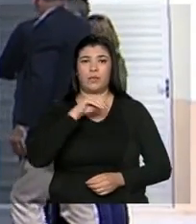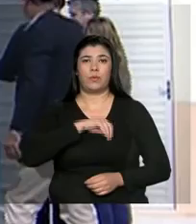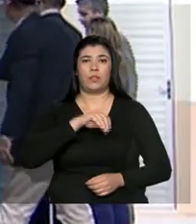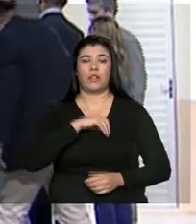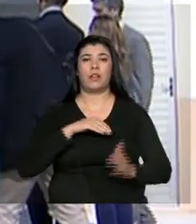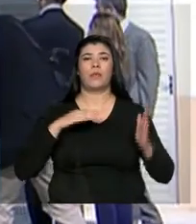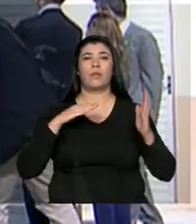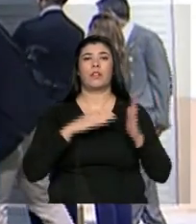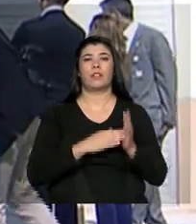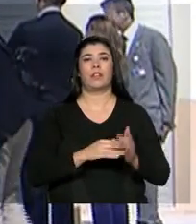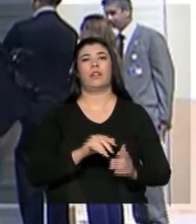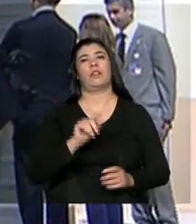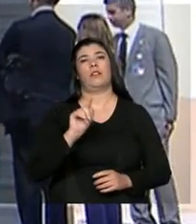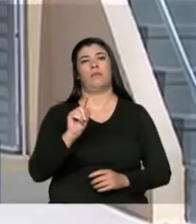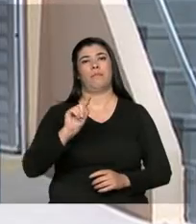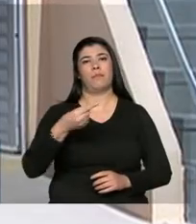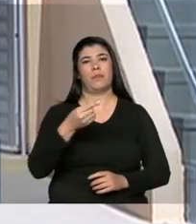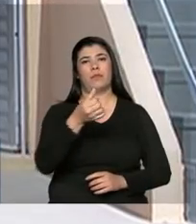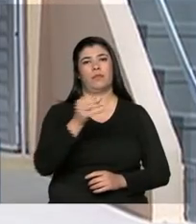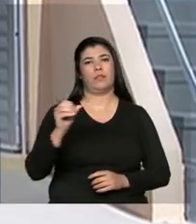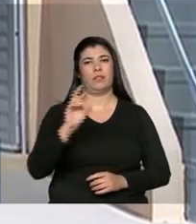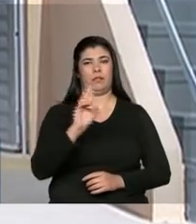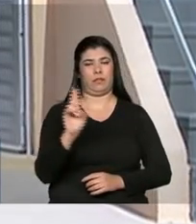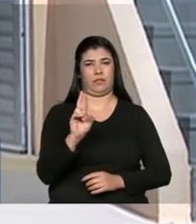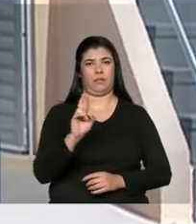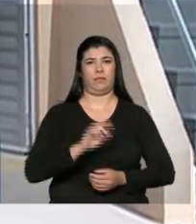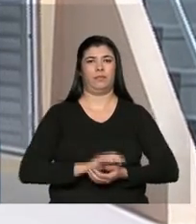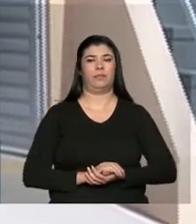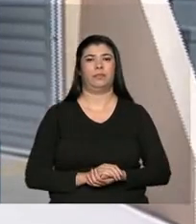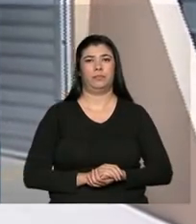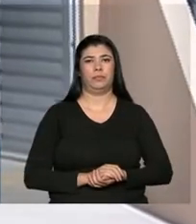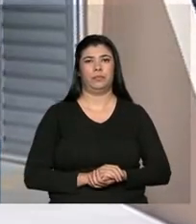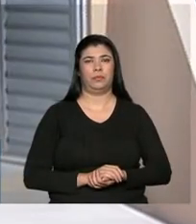de até mil e 600 reais